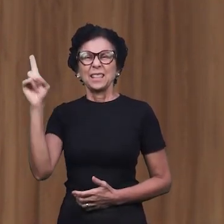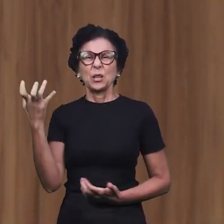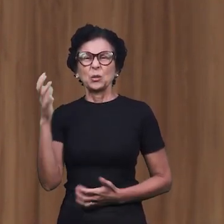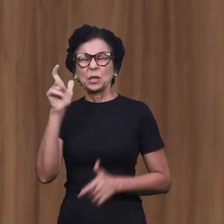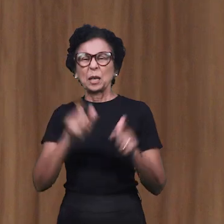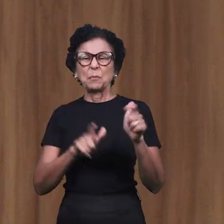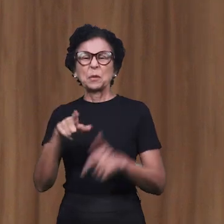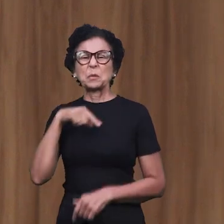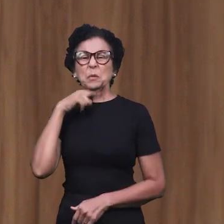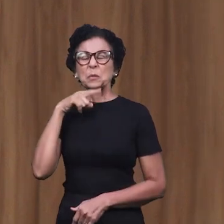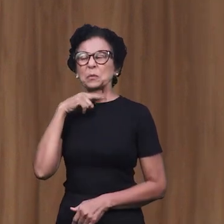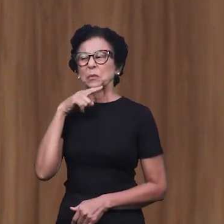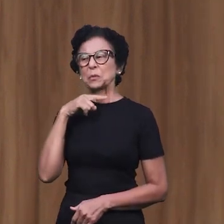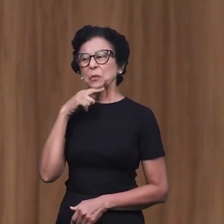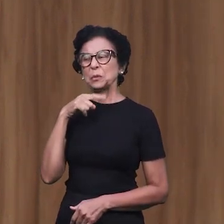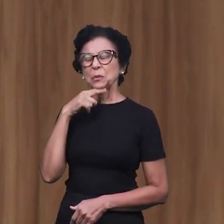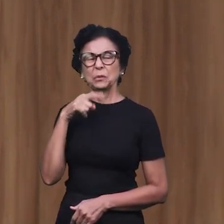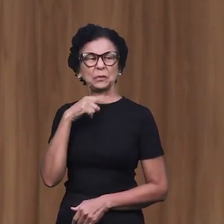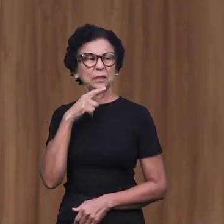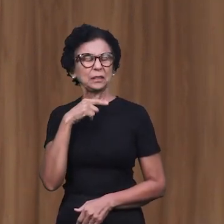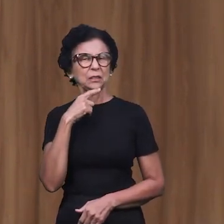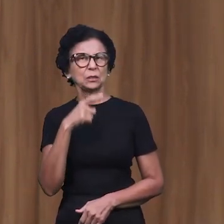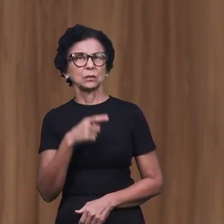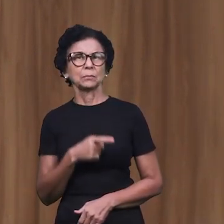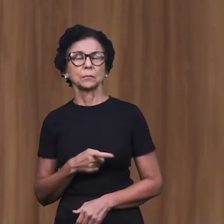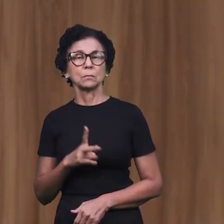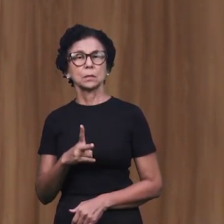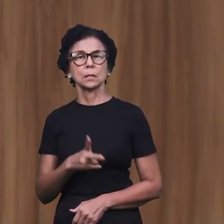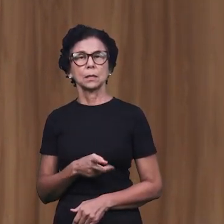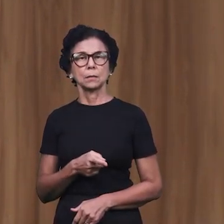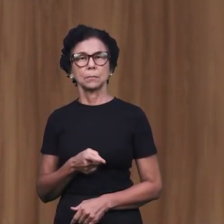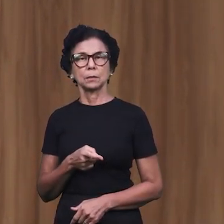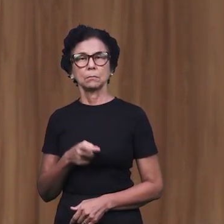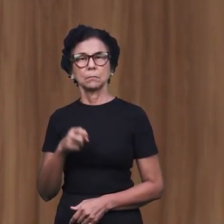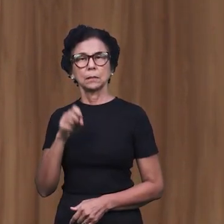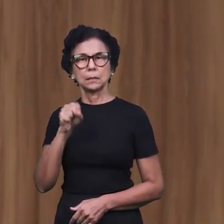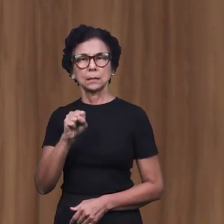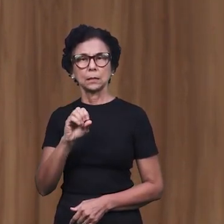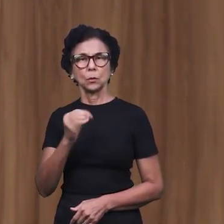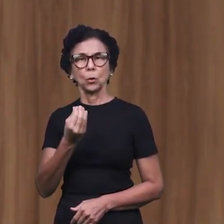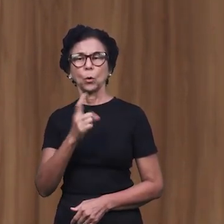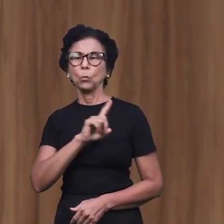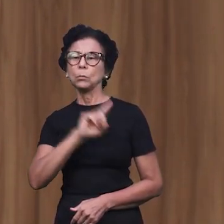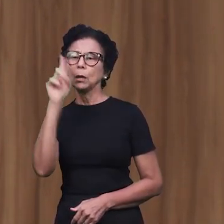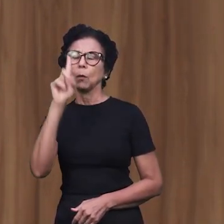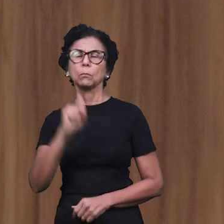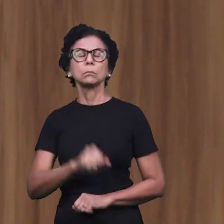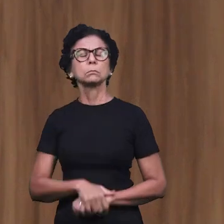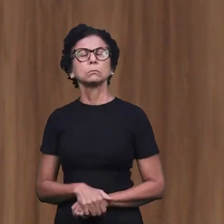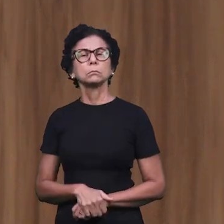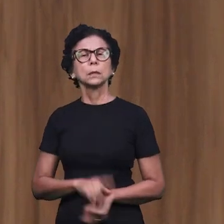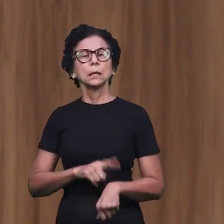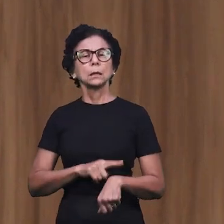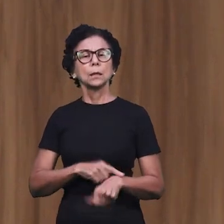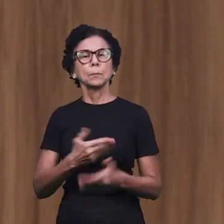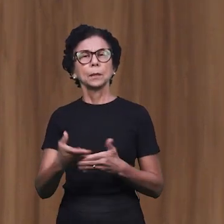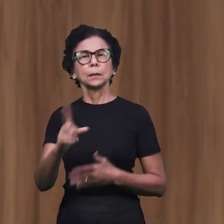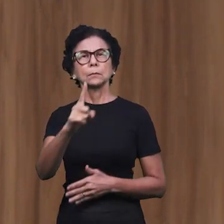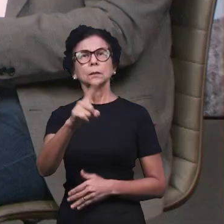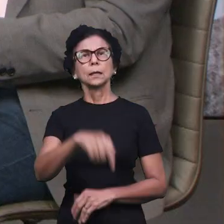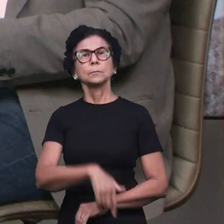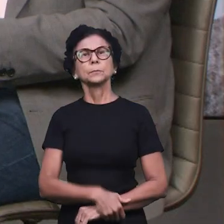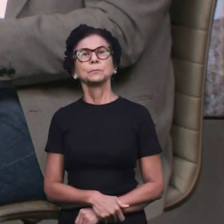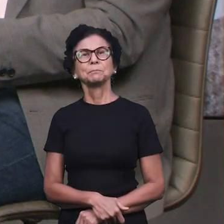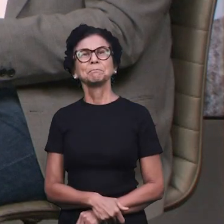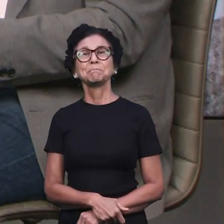de dúvida. Deus quer o homem sempre assim, definido. Sim, sim, não, não. Não temos tempo para perder tempo.